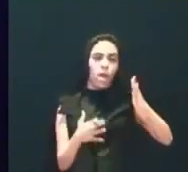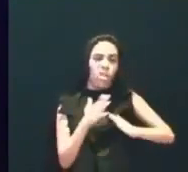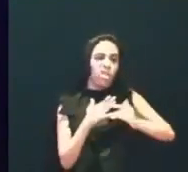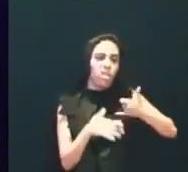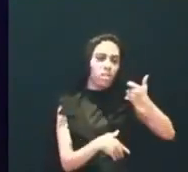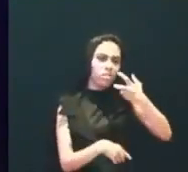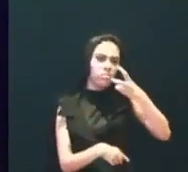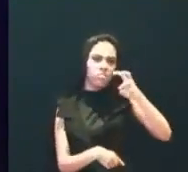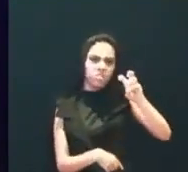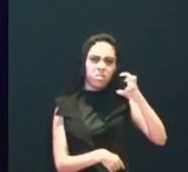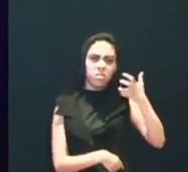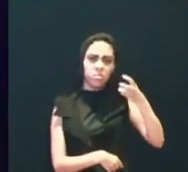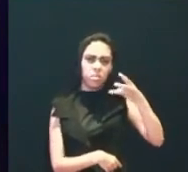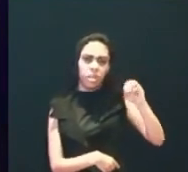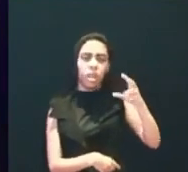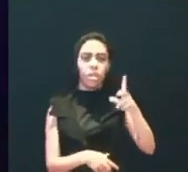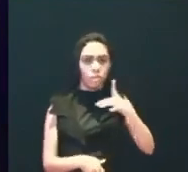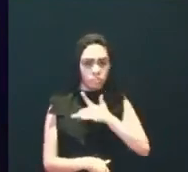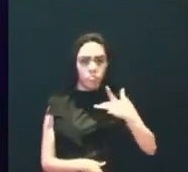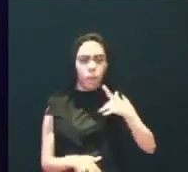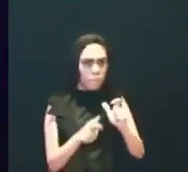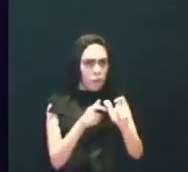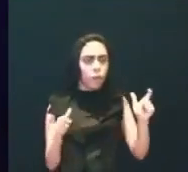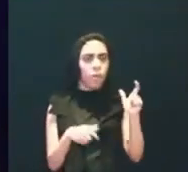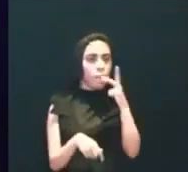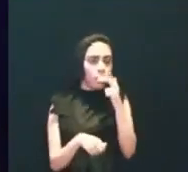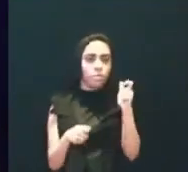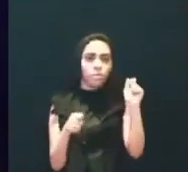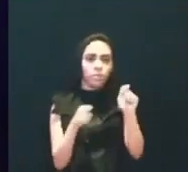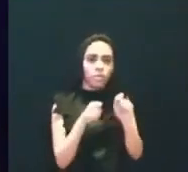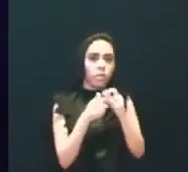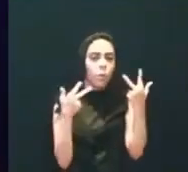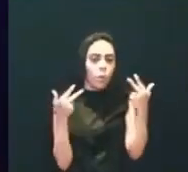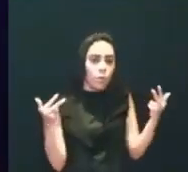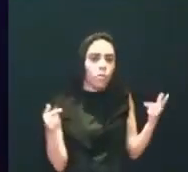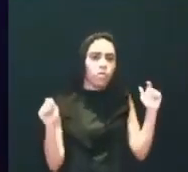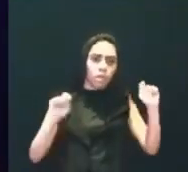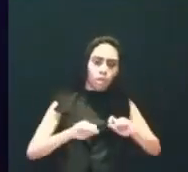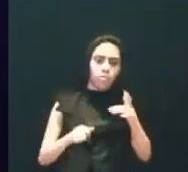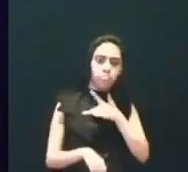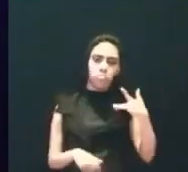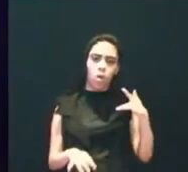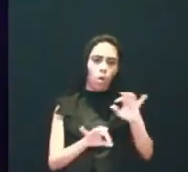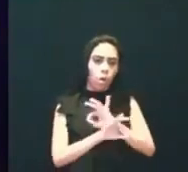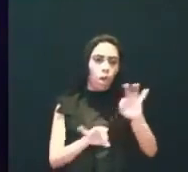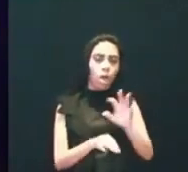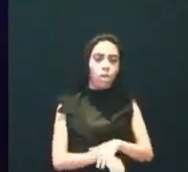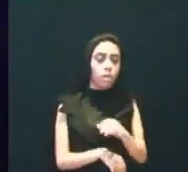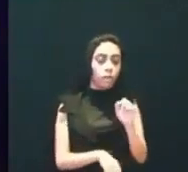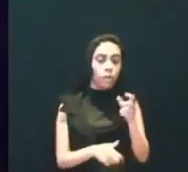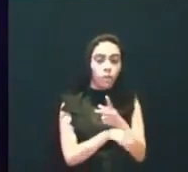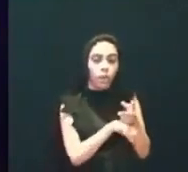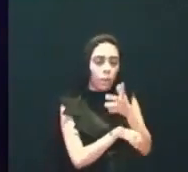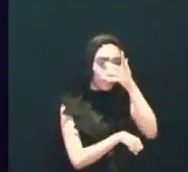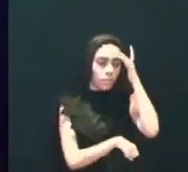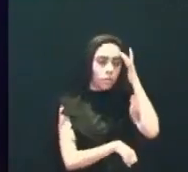35 anos são muito saudáveis, elas são muito ativas e elas são muito proativas. Quando você vai atrás do doador, você